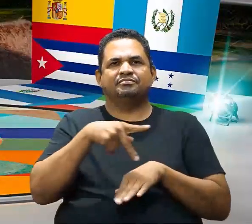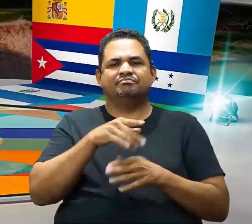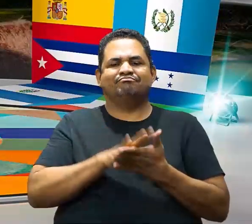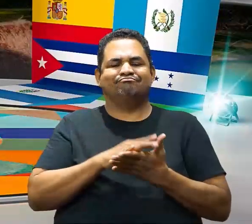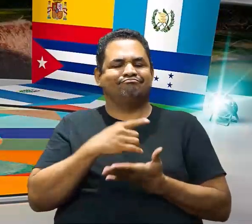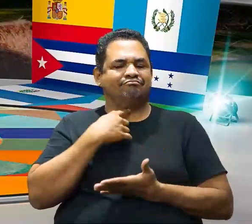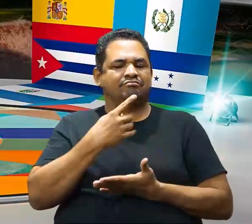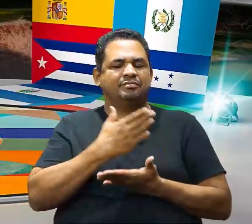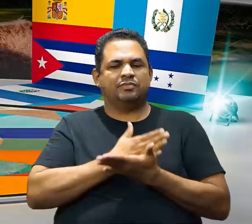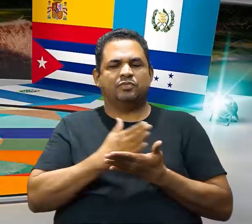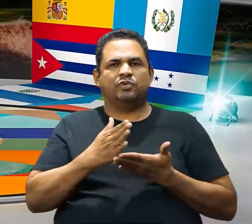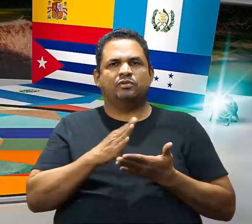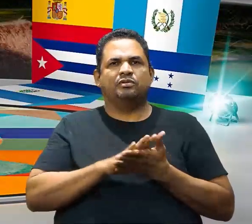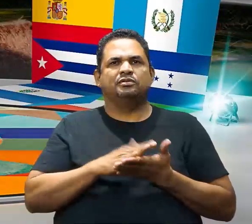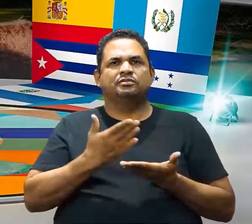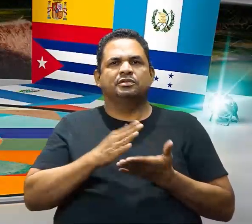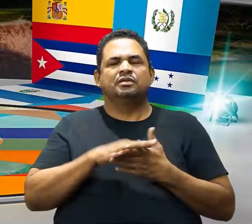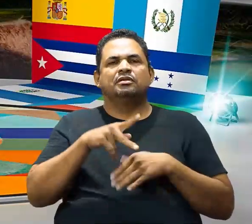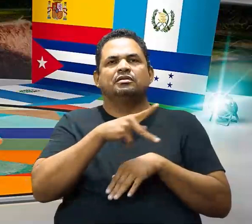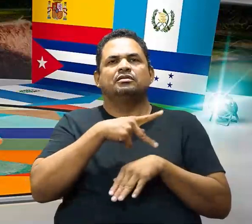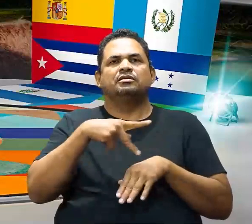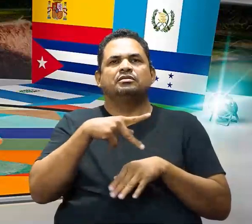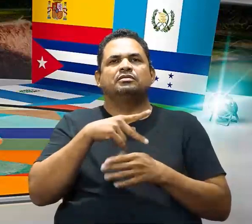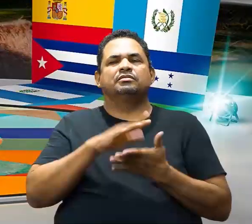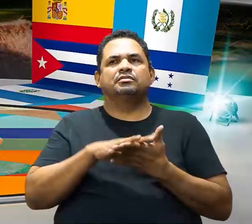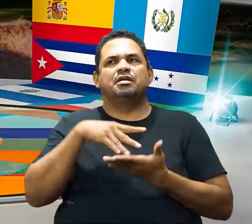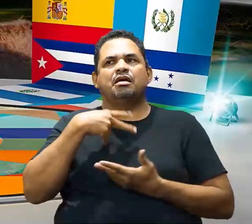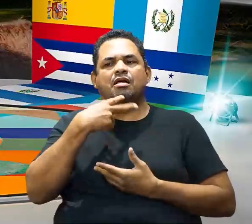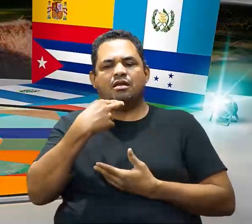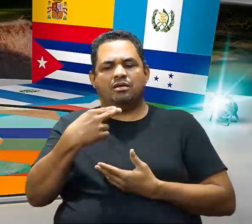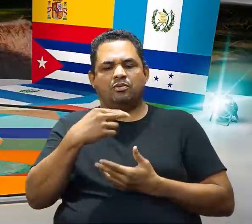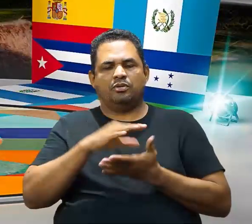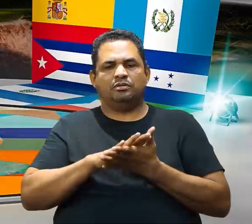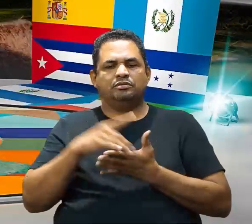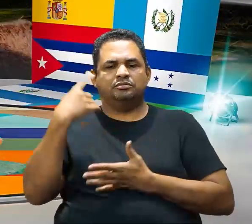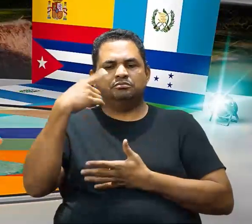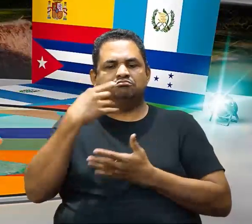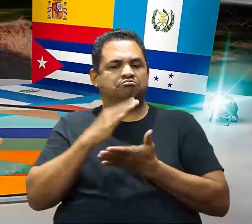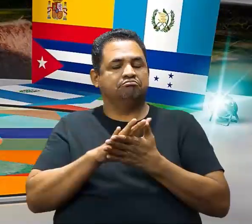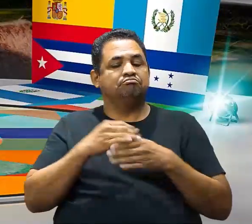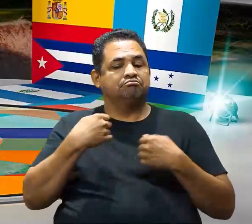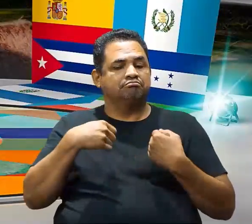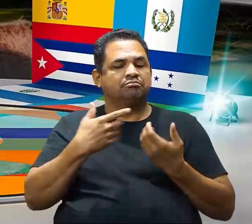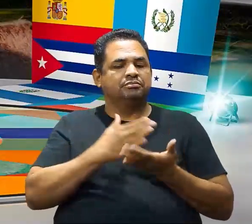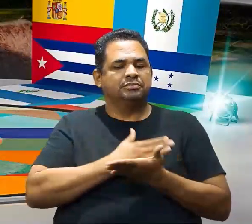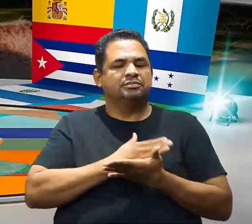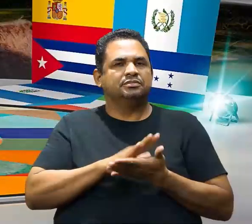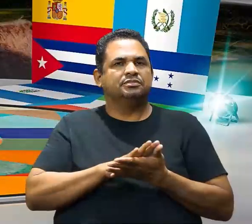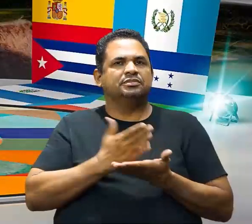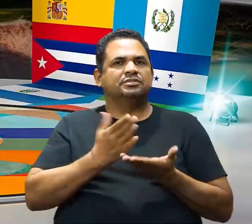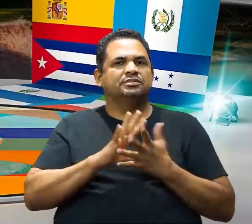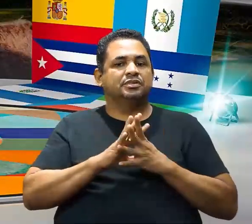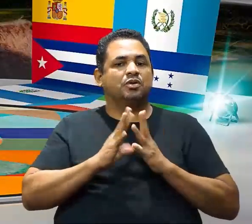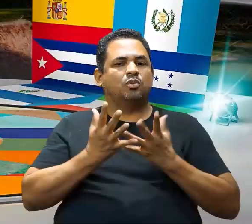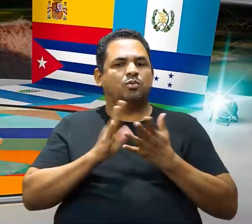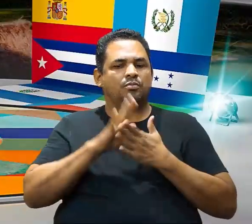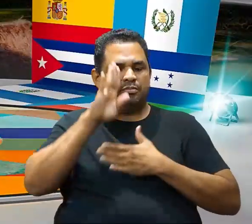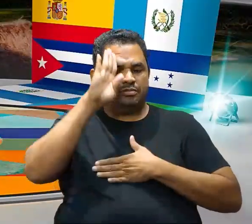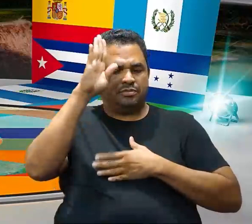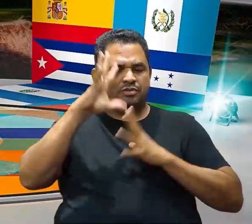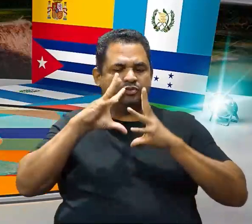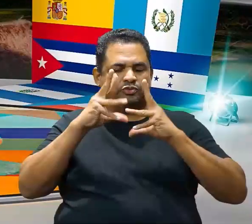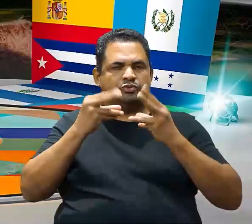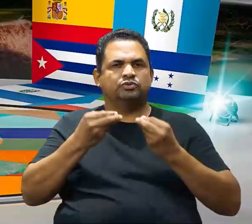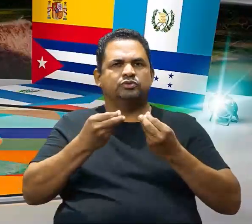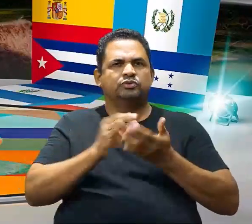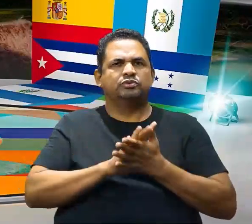a falar de países falantes de língua espanhola sem começar com a mãe de todos, que é a Espanha, né,